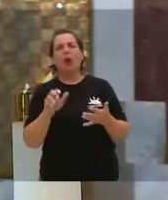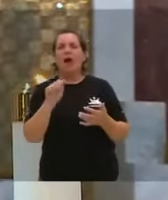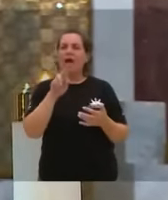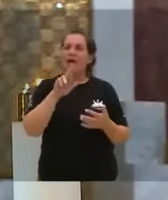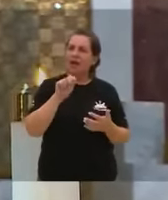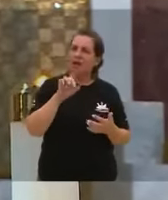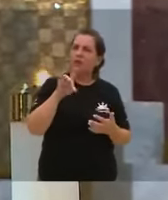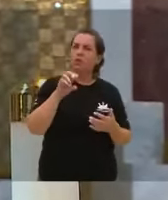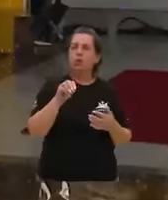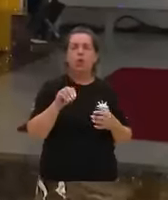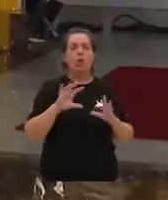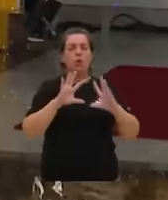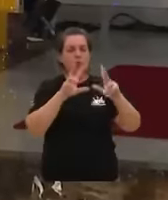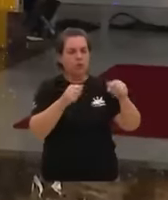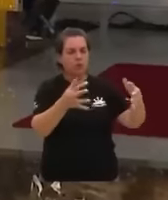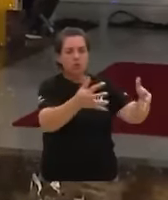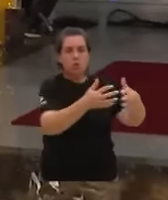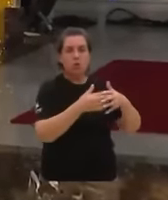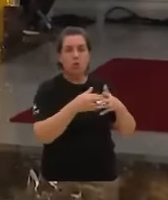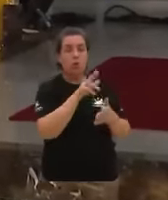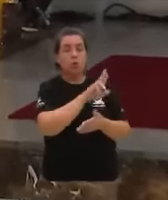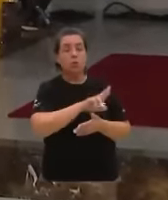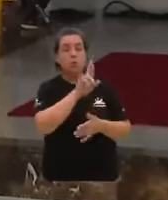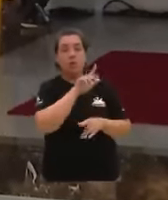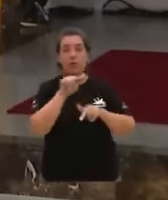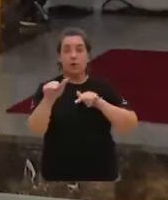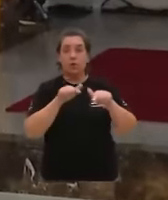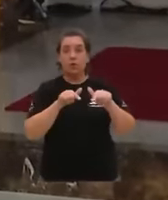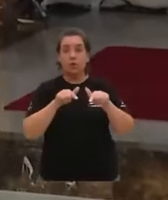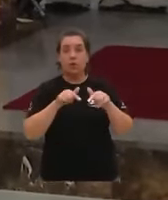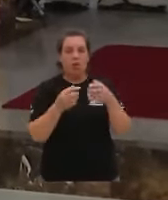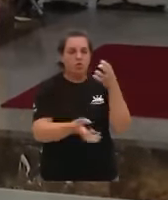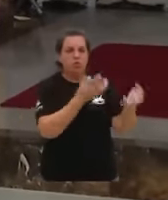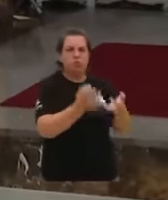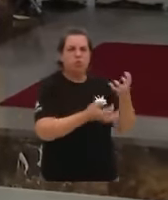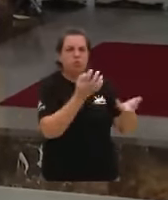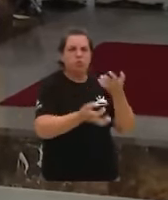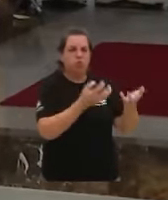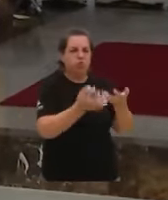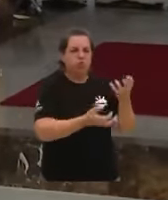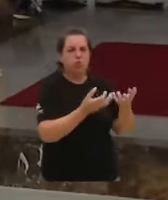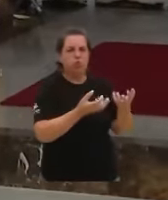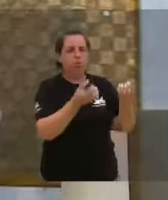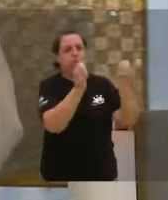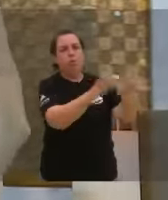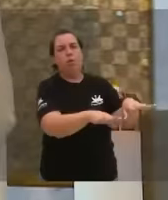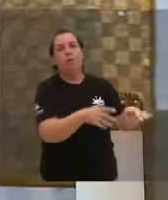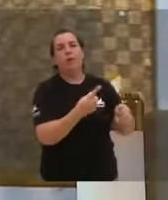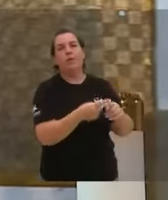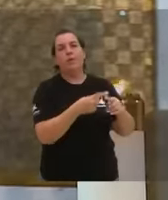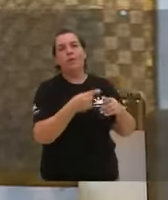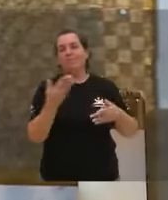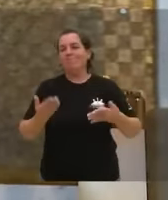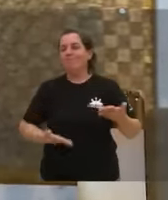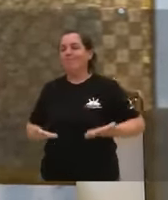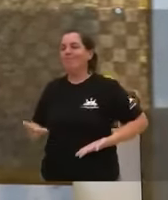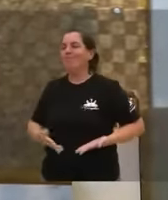arado, pega tudo que ele usava no trabalho, queima para servir ao